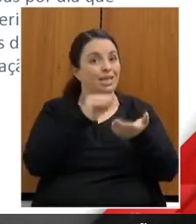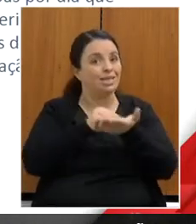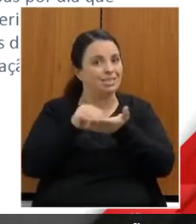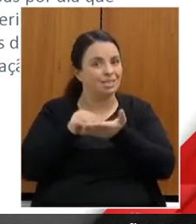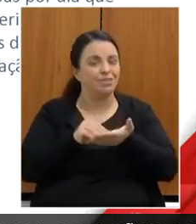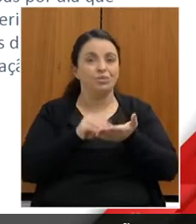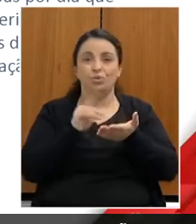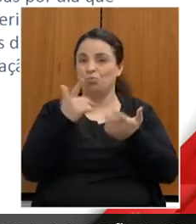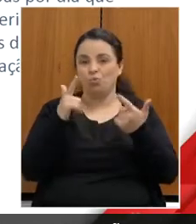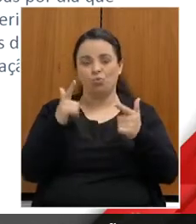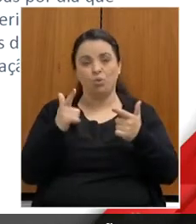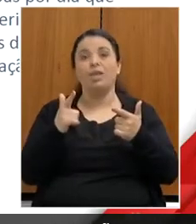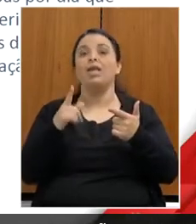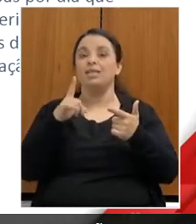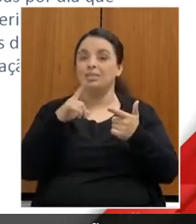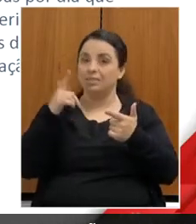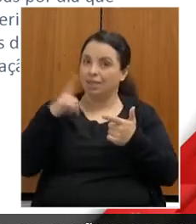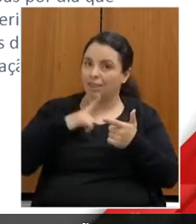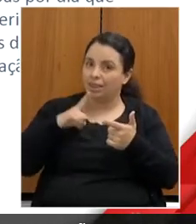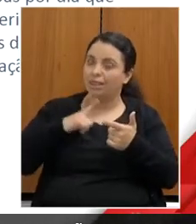de transferência de pacientes,